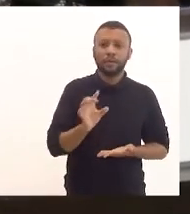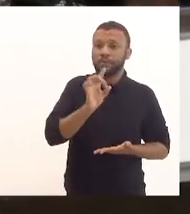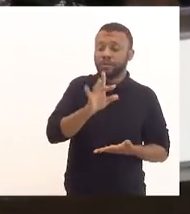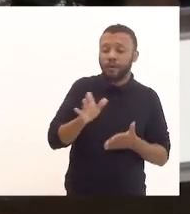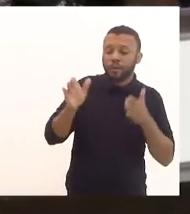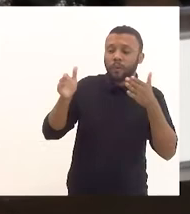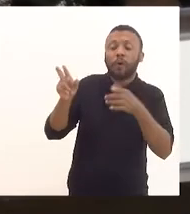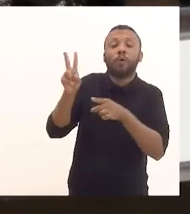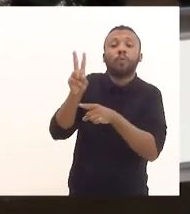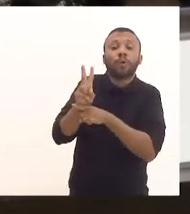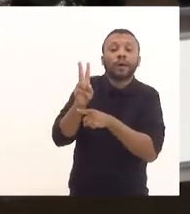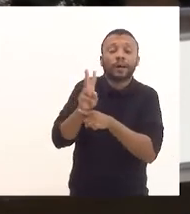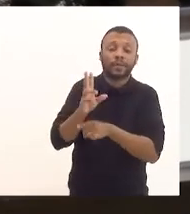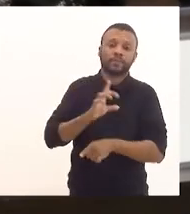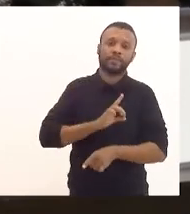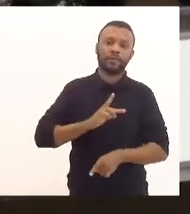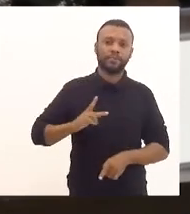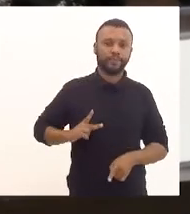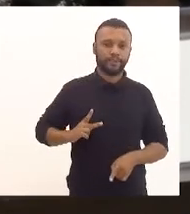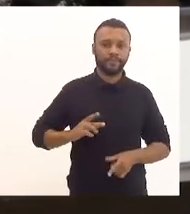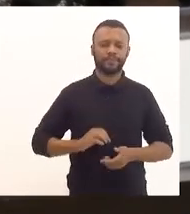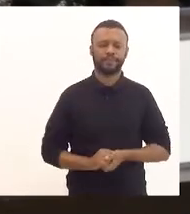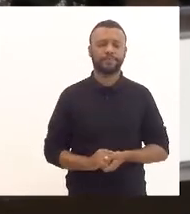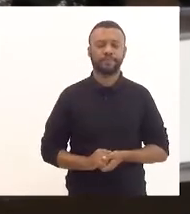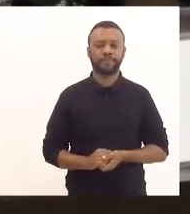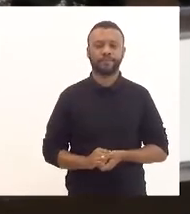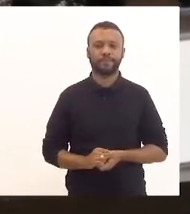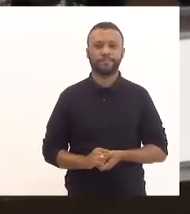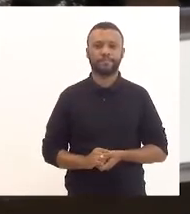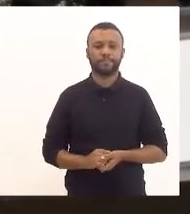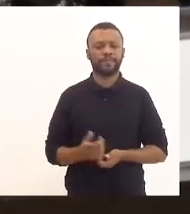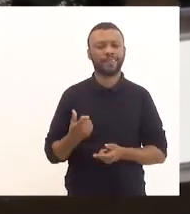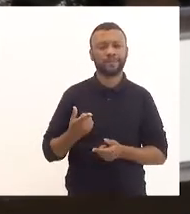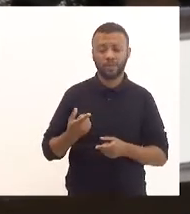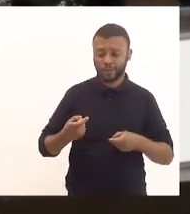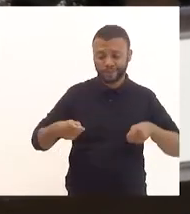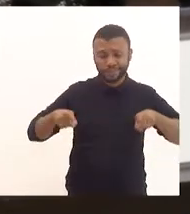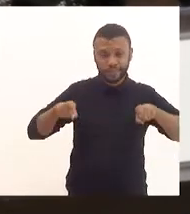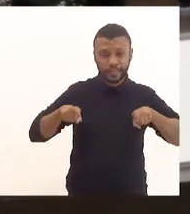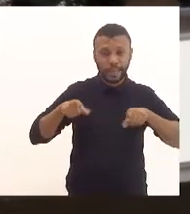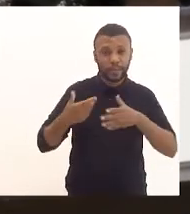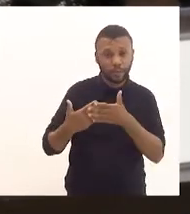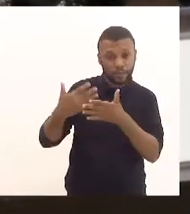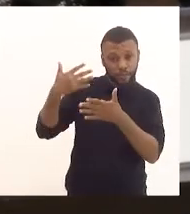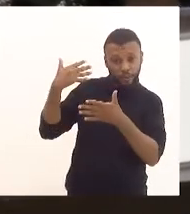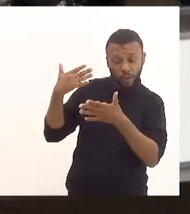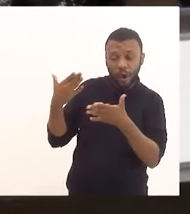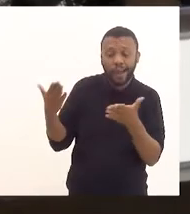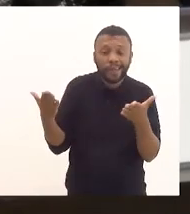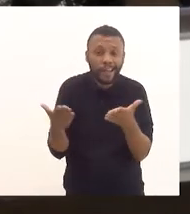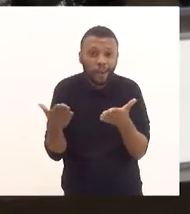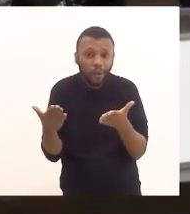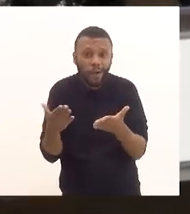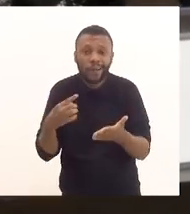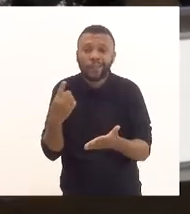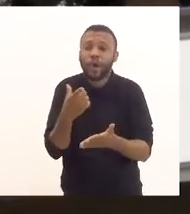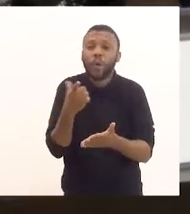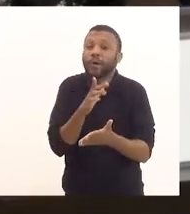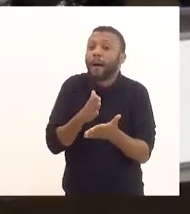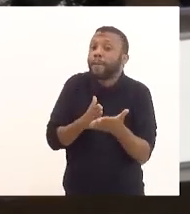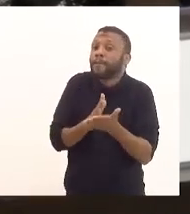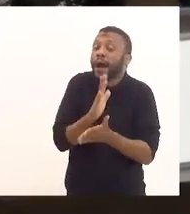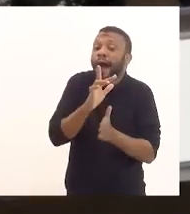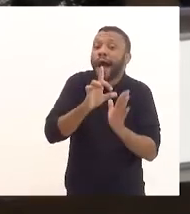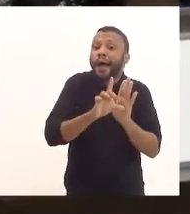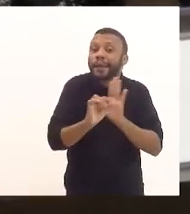cuidado da Defensoria Pública e na legislatura anterior e na atual nós aprovamos as seguintes vezes a